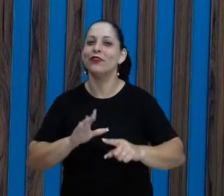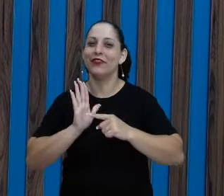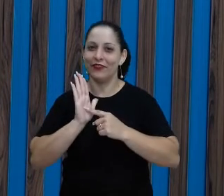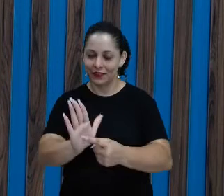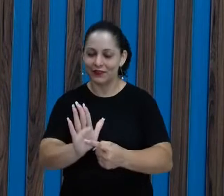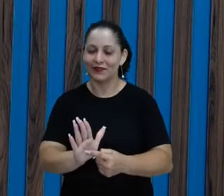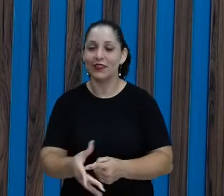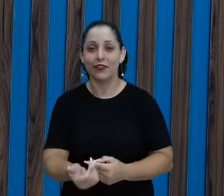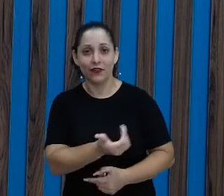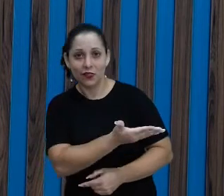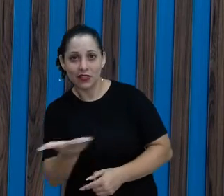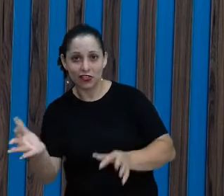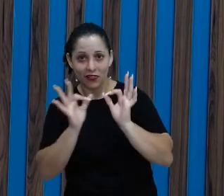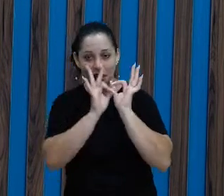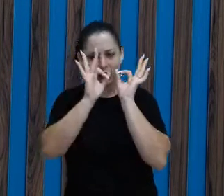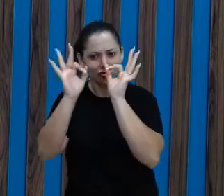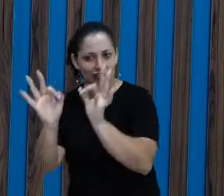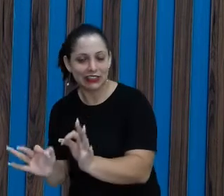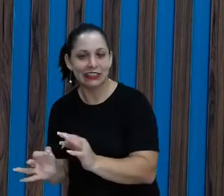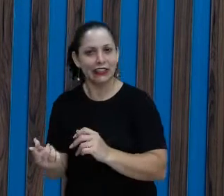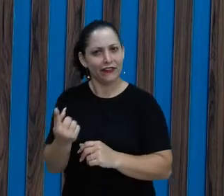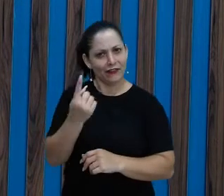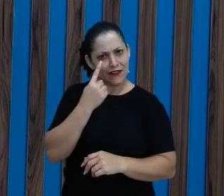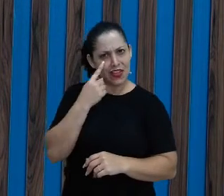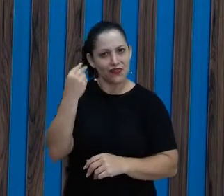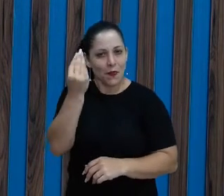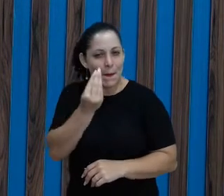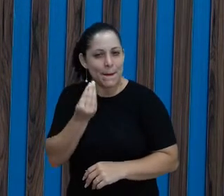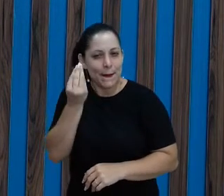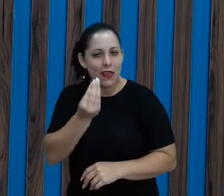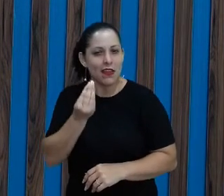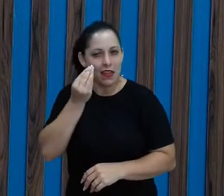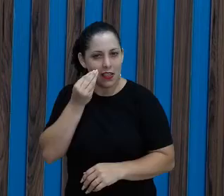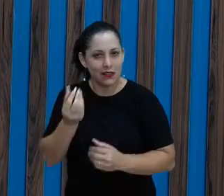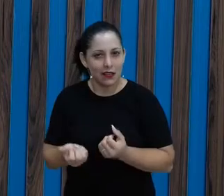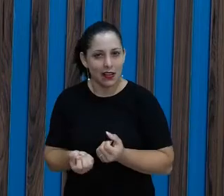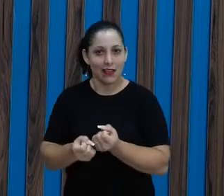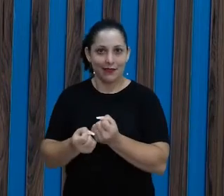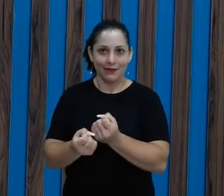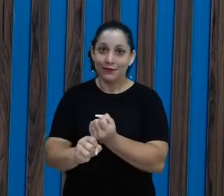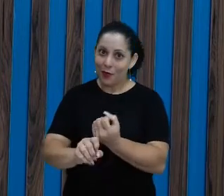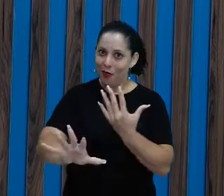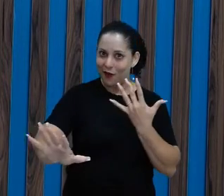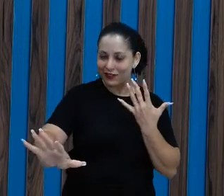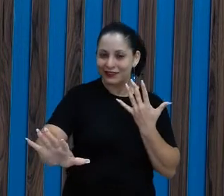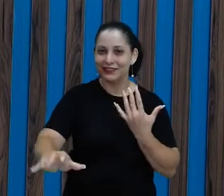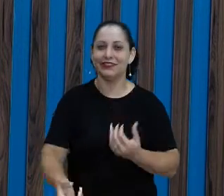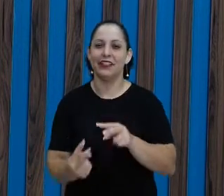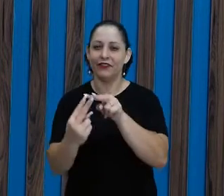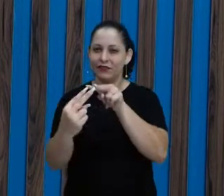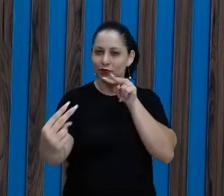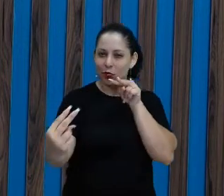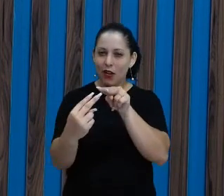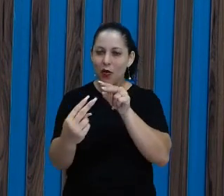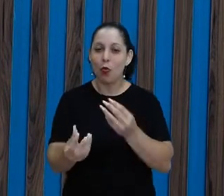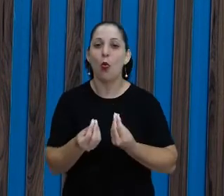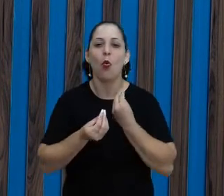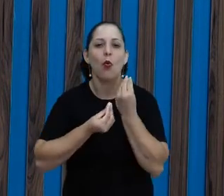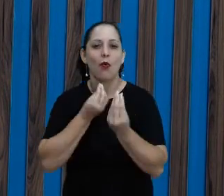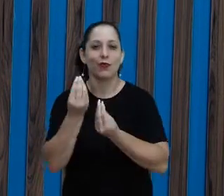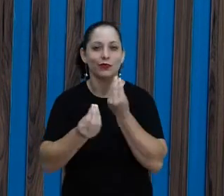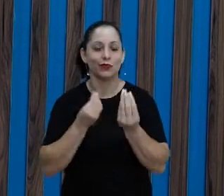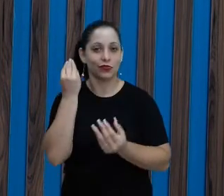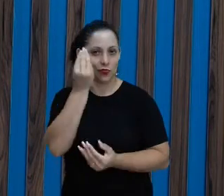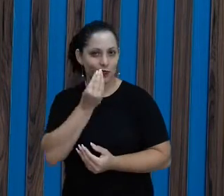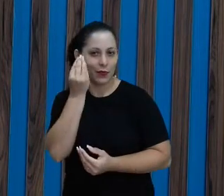vão poder aí assistir e vivenciar, mesmo que de longe, né? Vivenciar visualmente como é uma experiência de uma